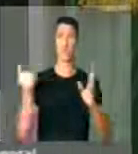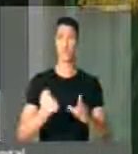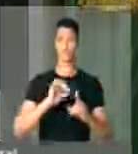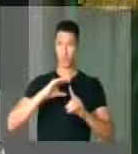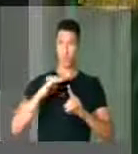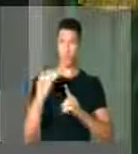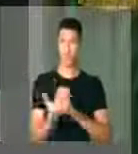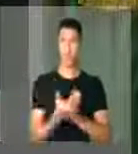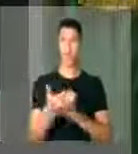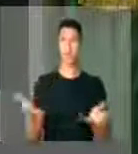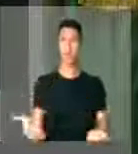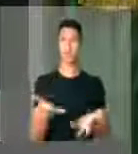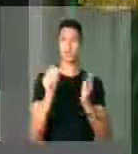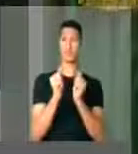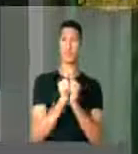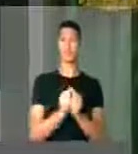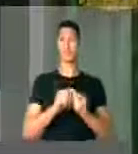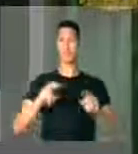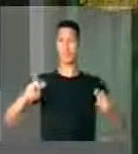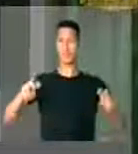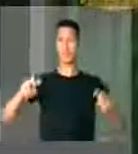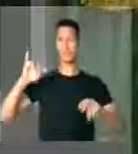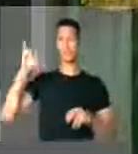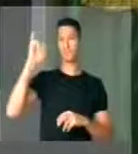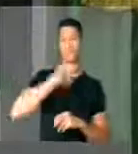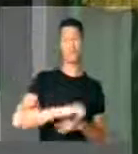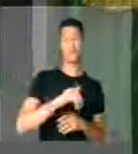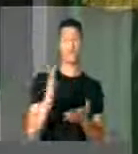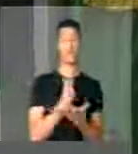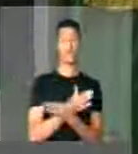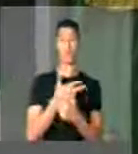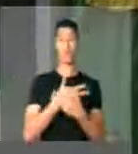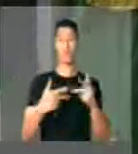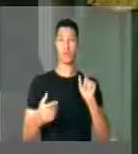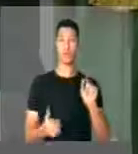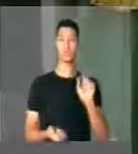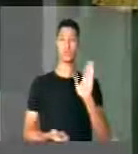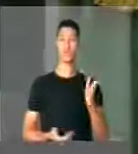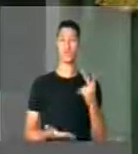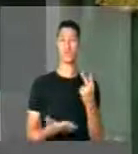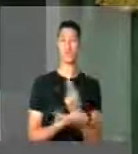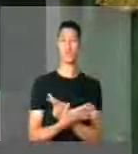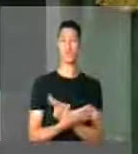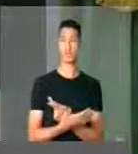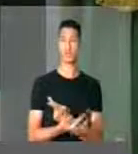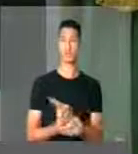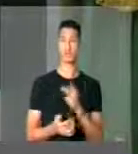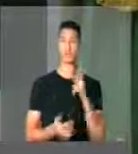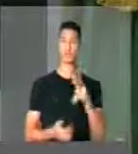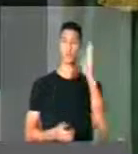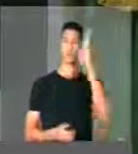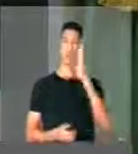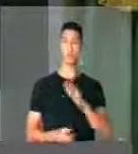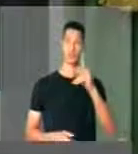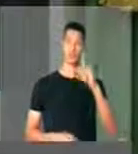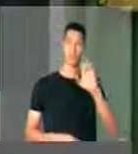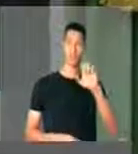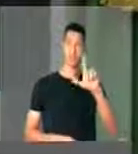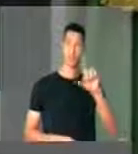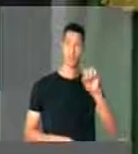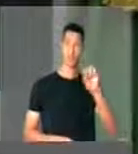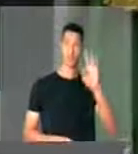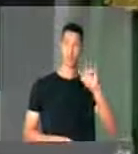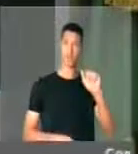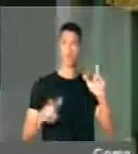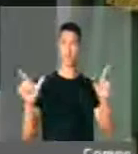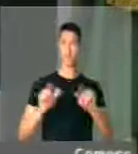comunidade esportiva envolvida nesse grande acidente. Aliás, algo que já aconteceu com o Brasil de Pelotas em proporções